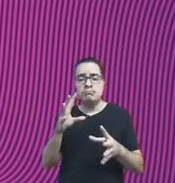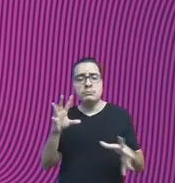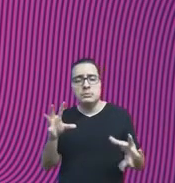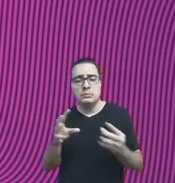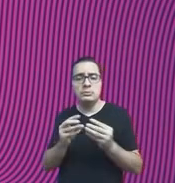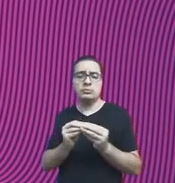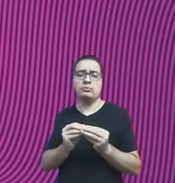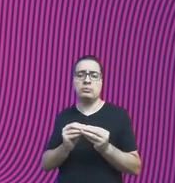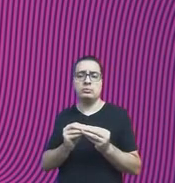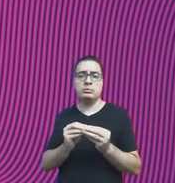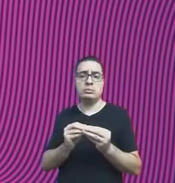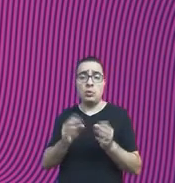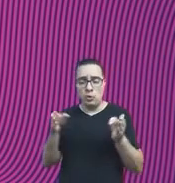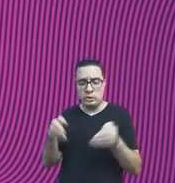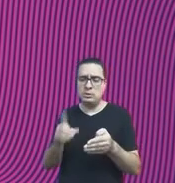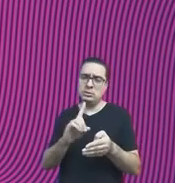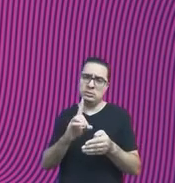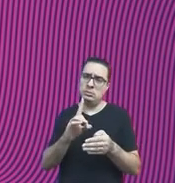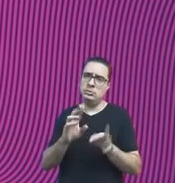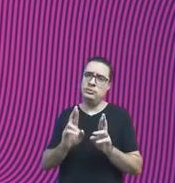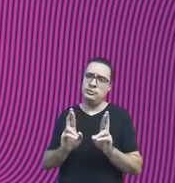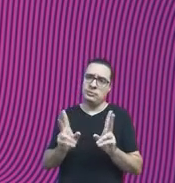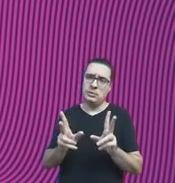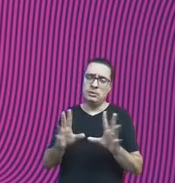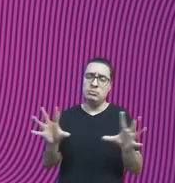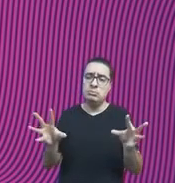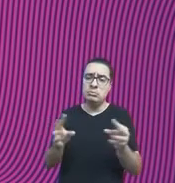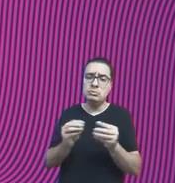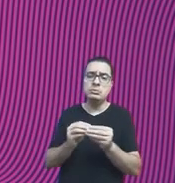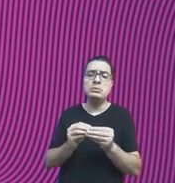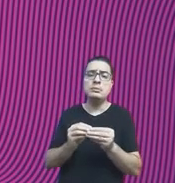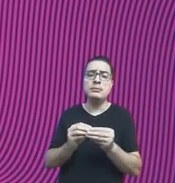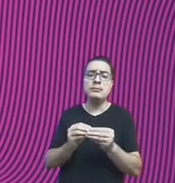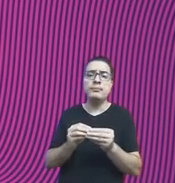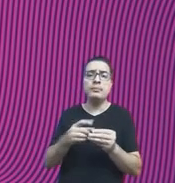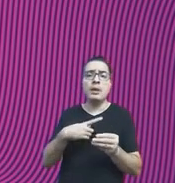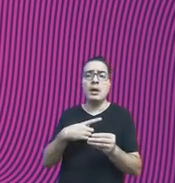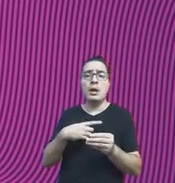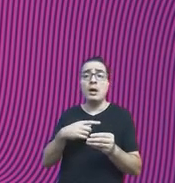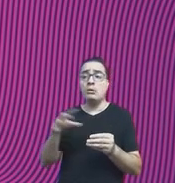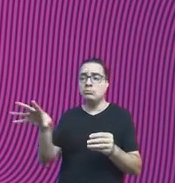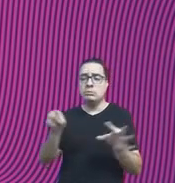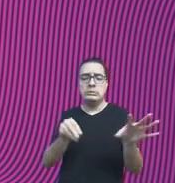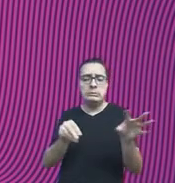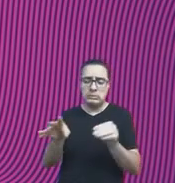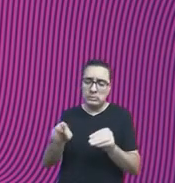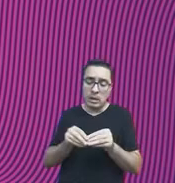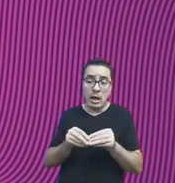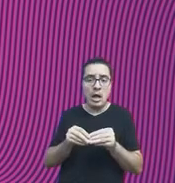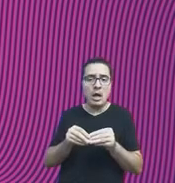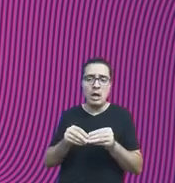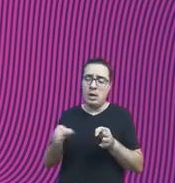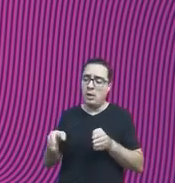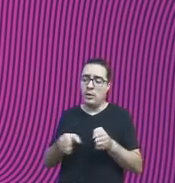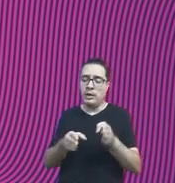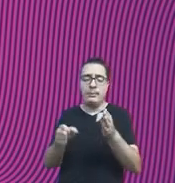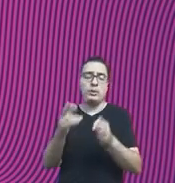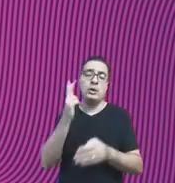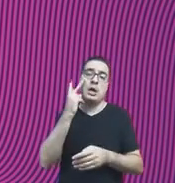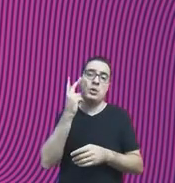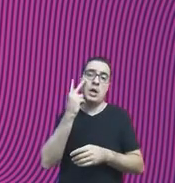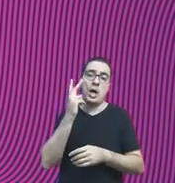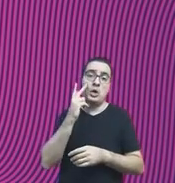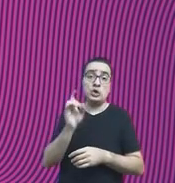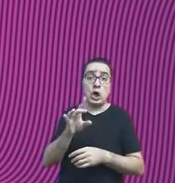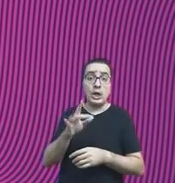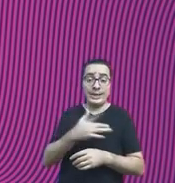termo concentração, tem uma sutileza retórica aqui, essa consolidação é o caminho natural não só da saúde privada,